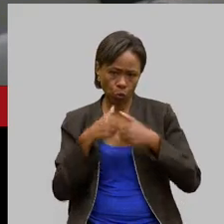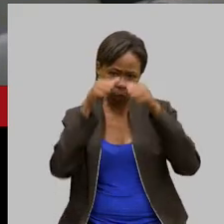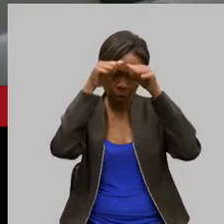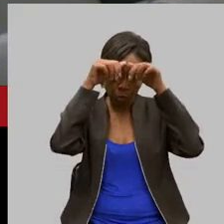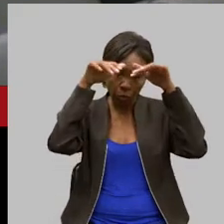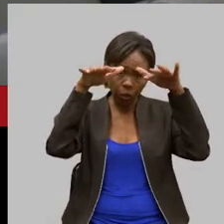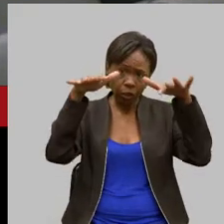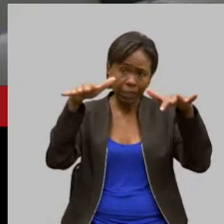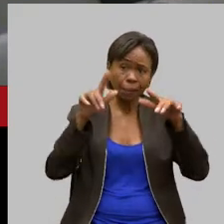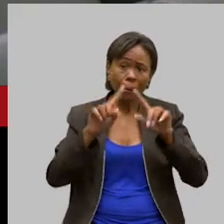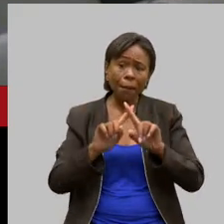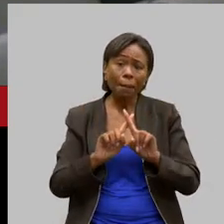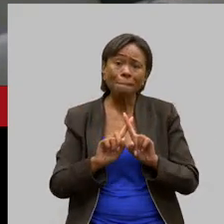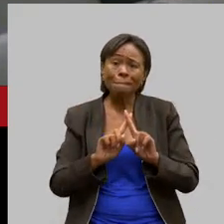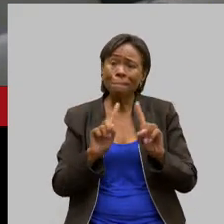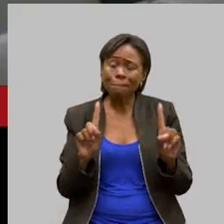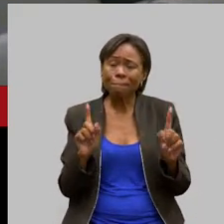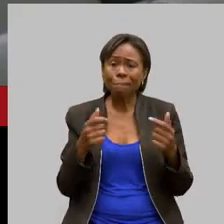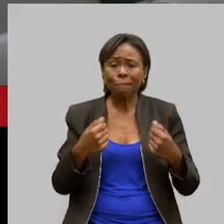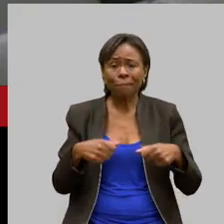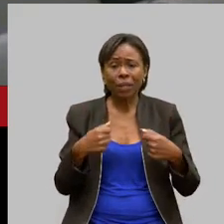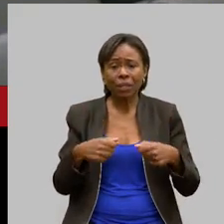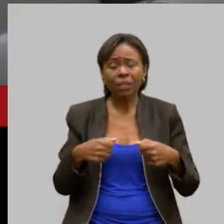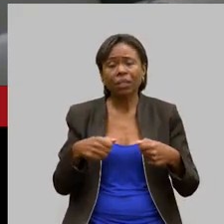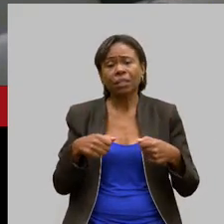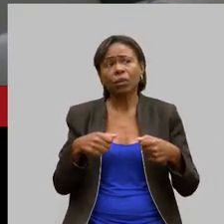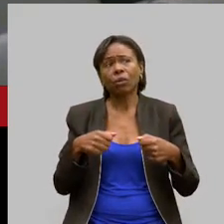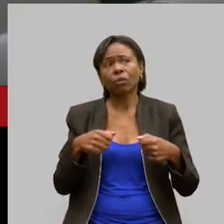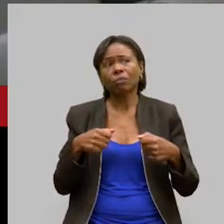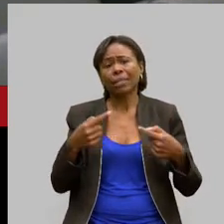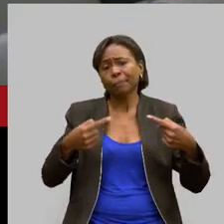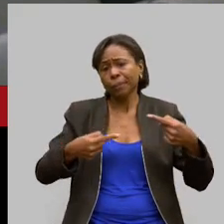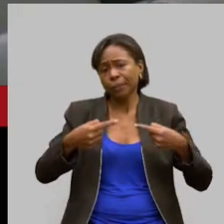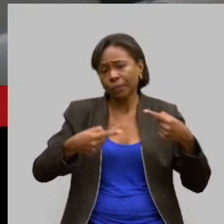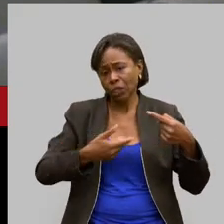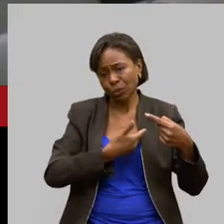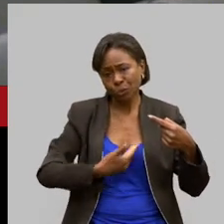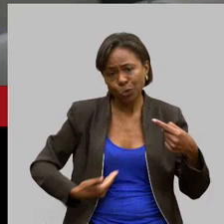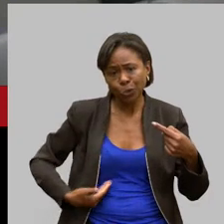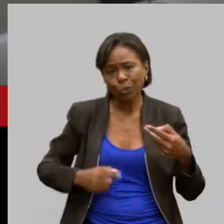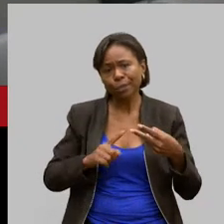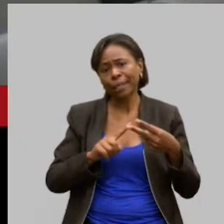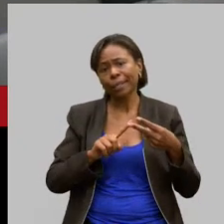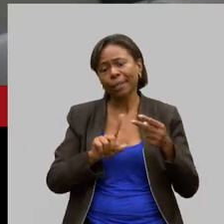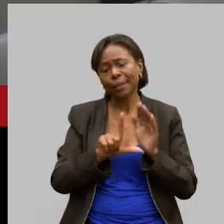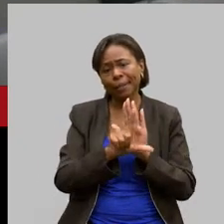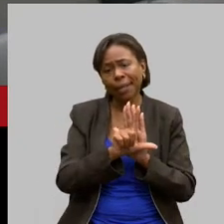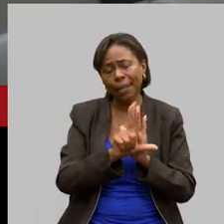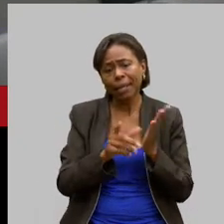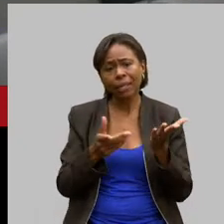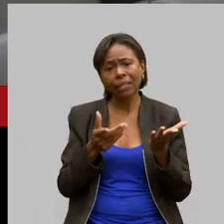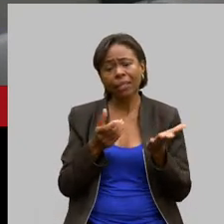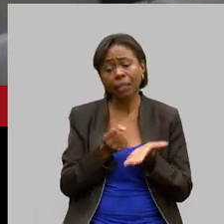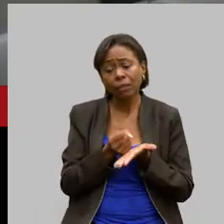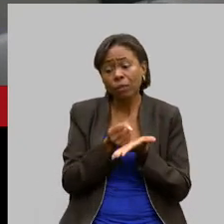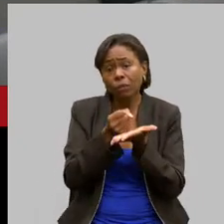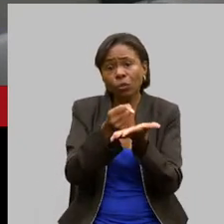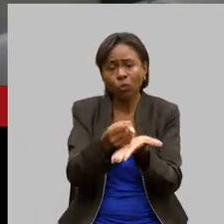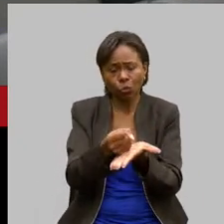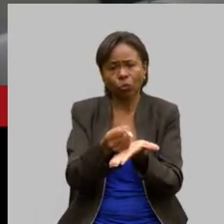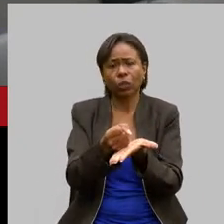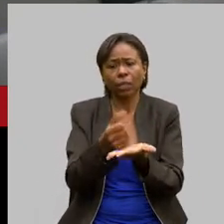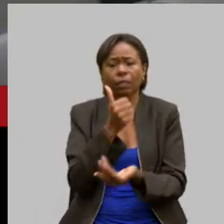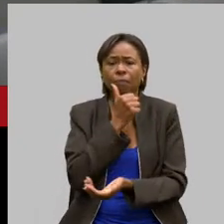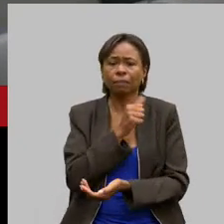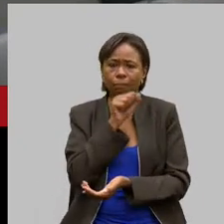precisamos também trabalhar em políticas públicas leis que dê atenção para essas